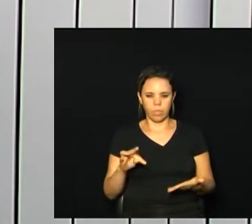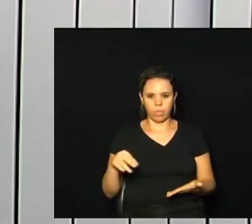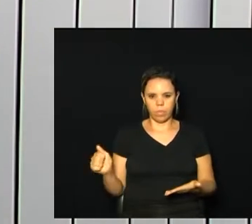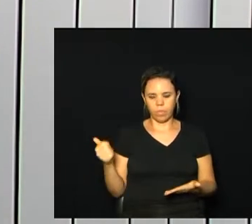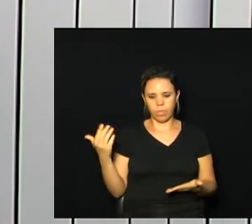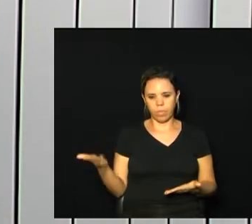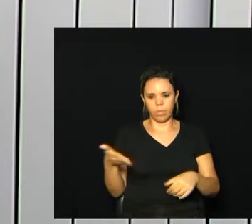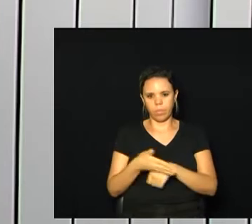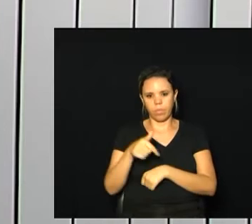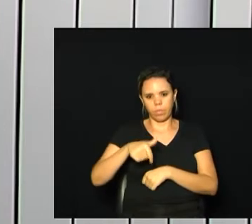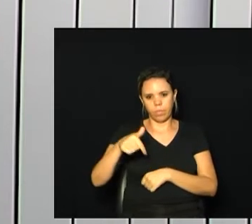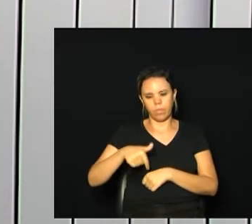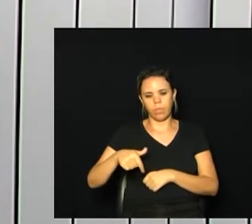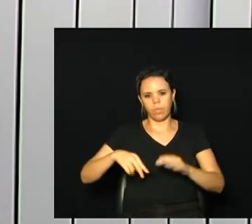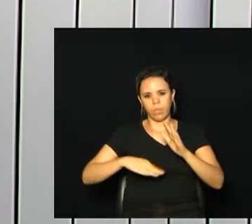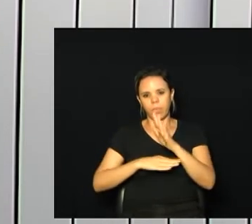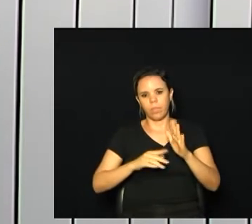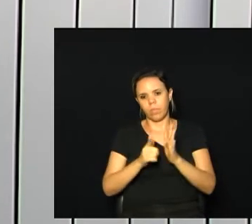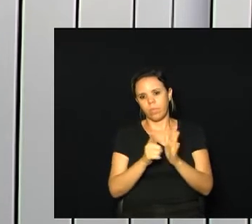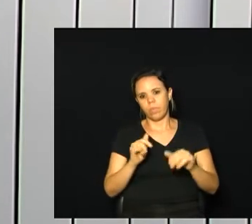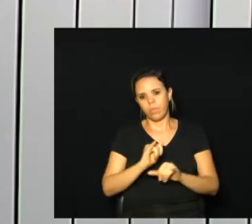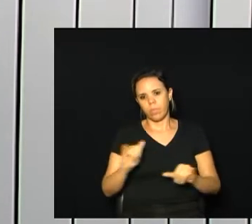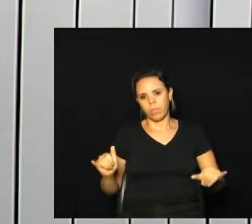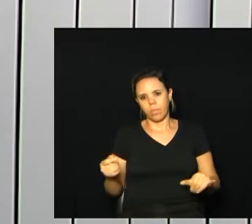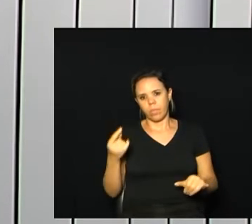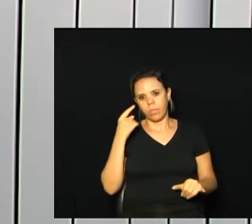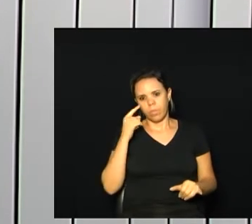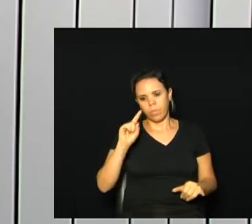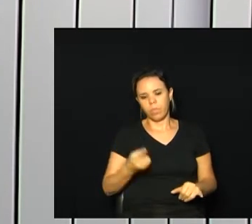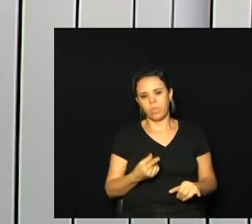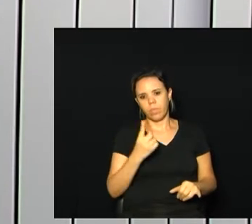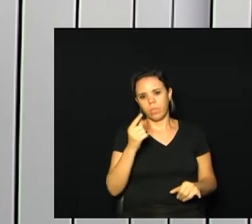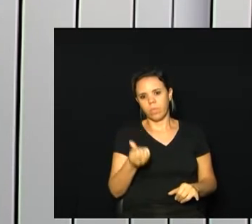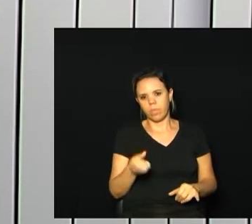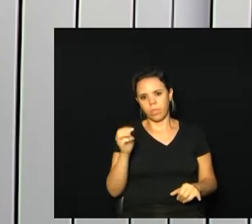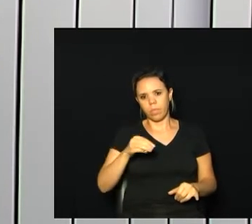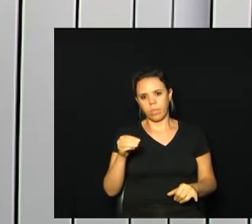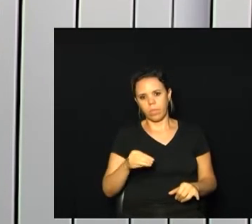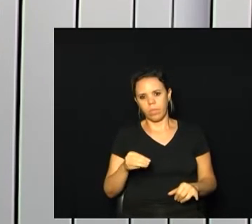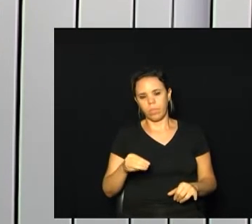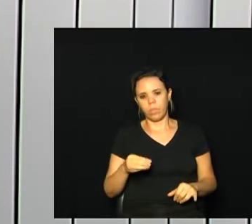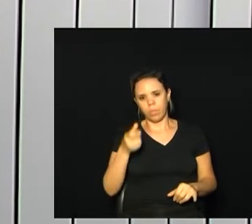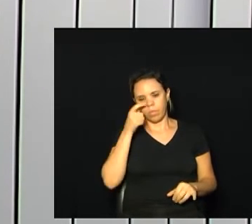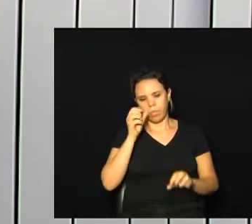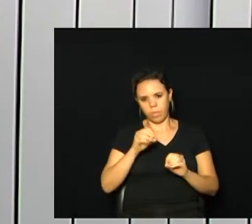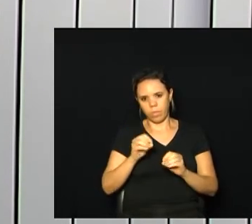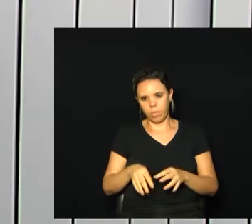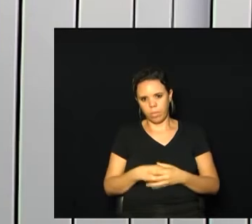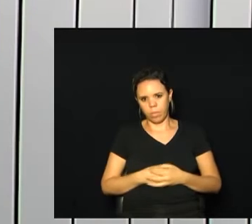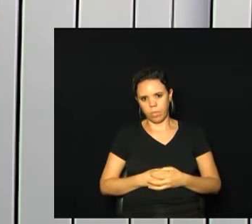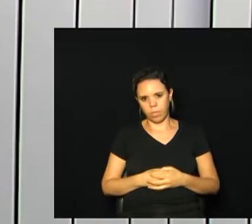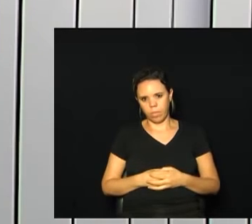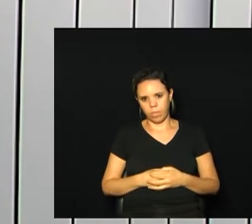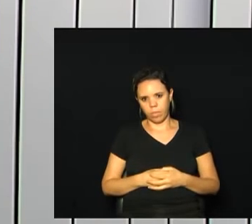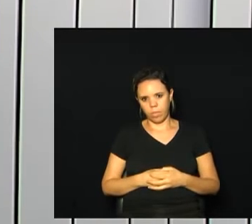Franco participando aqui do Câmara Notícia. Olha só, 1h16 no quadro De Olho na Educação.